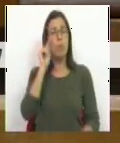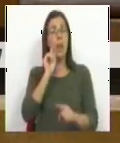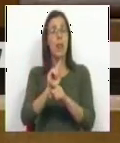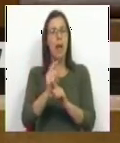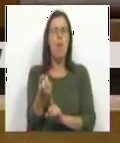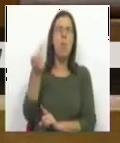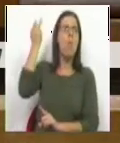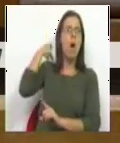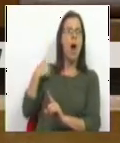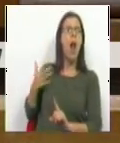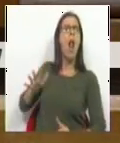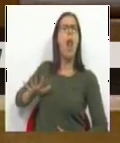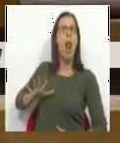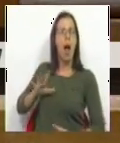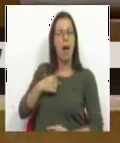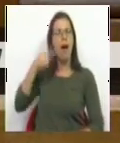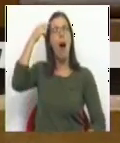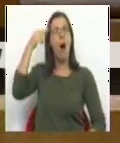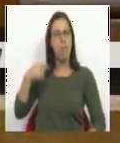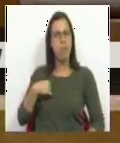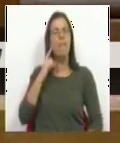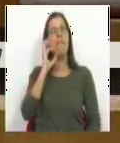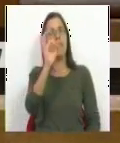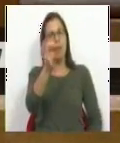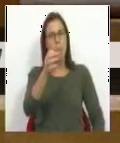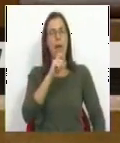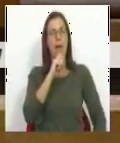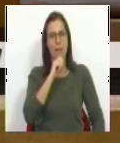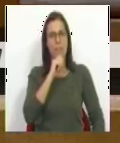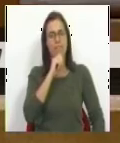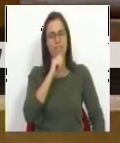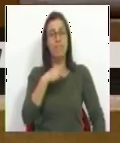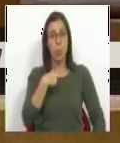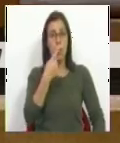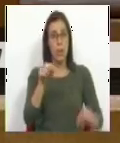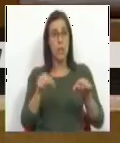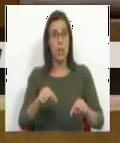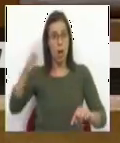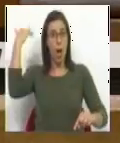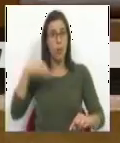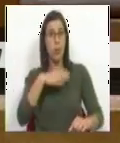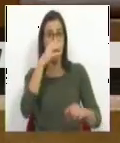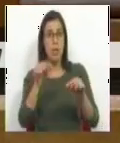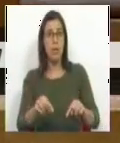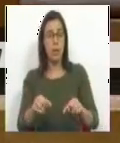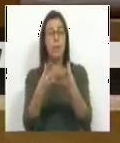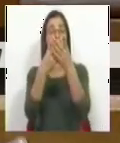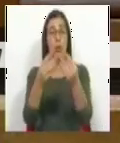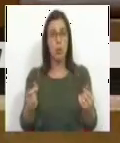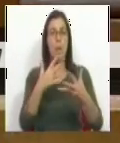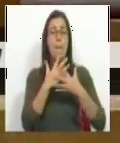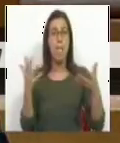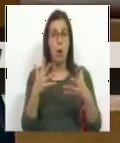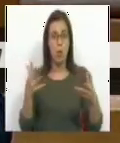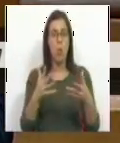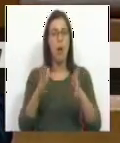estávamos há um ano, sabemos bem como valeu a pena. Afirmei aqui na altura que a solução